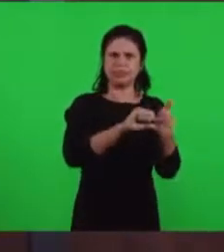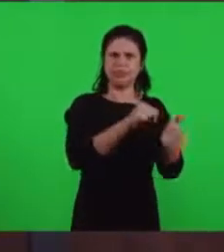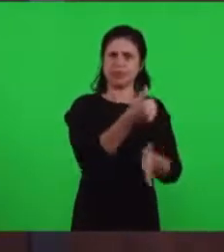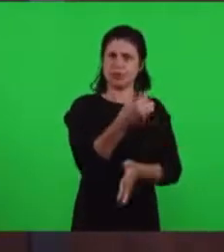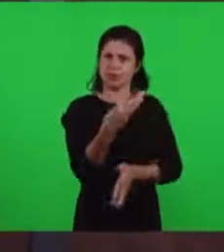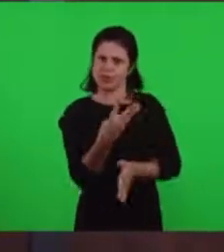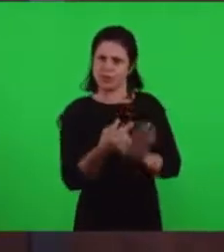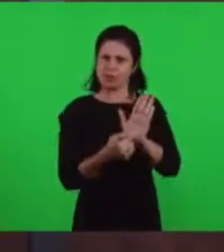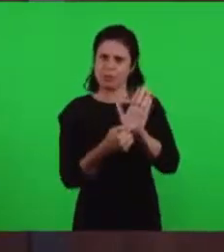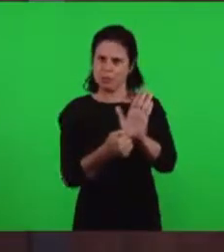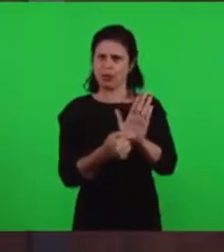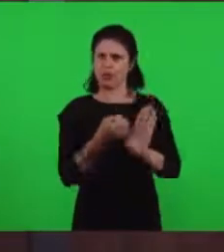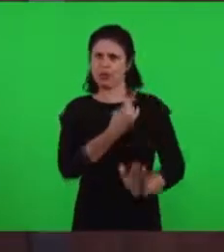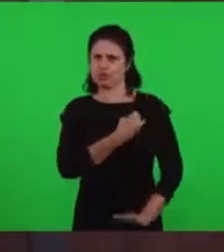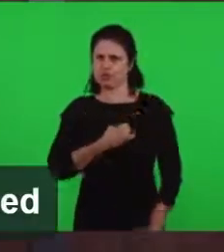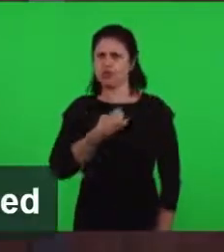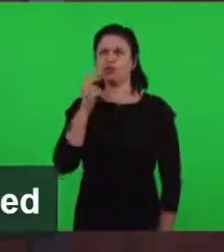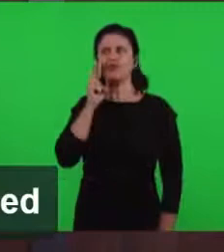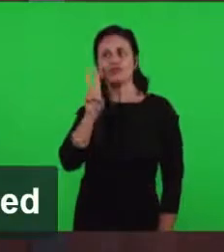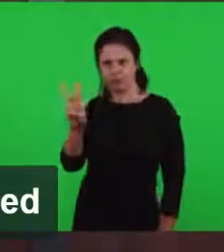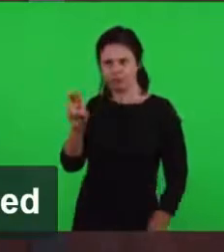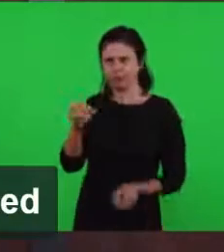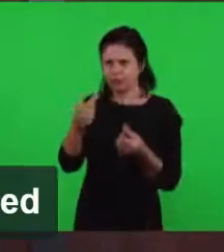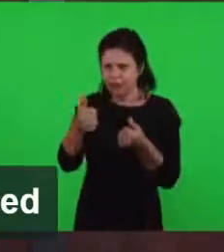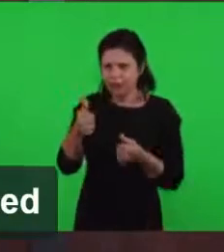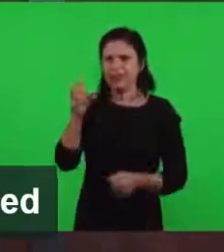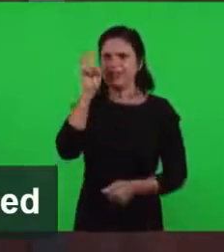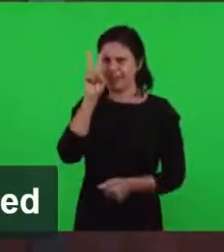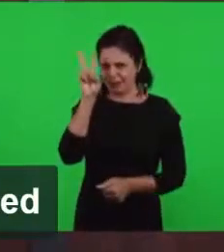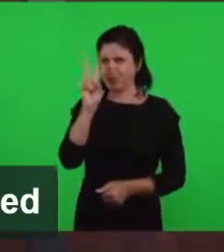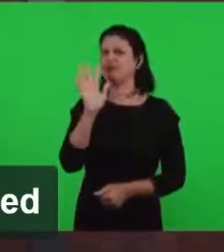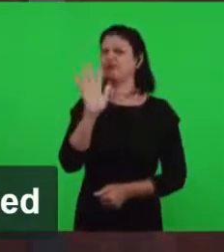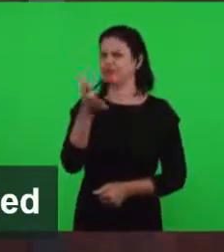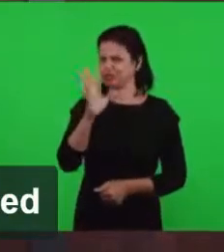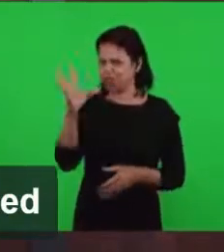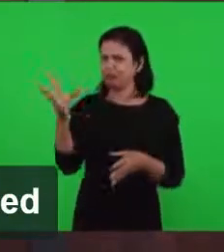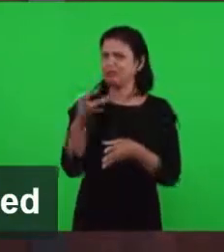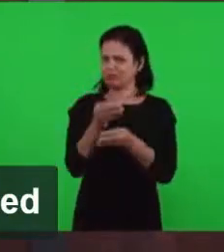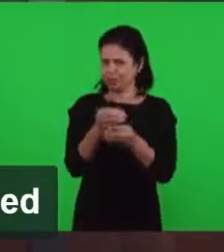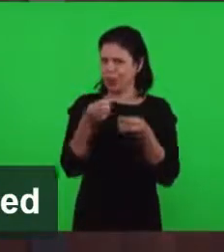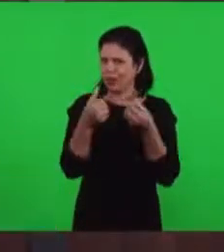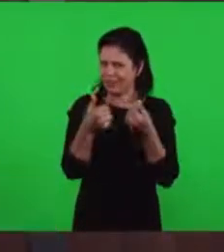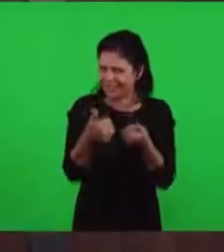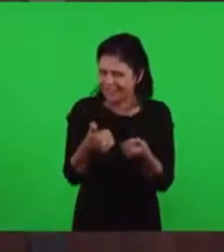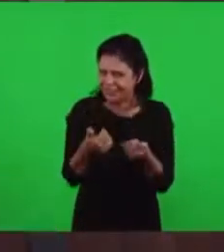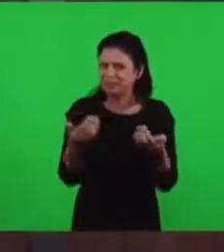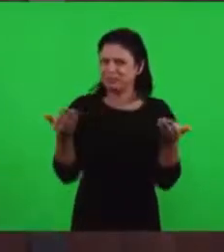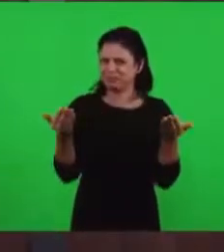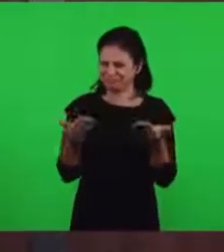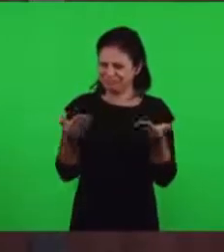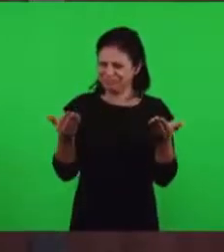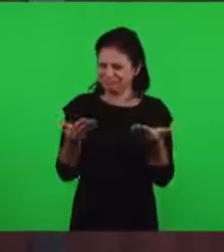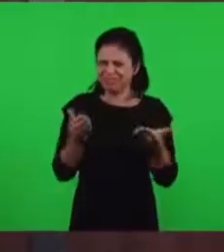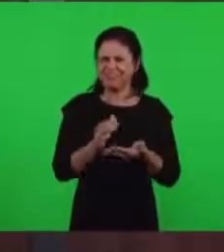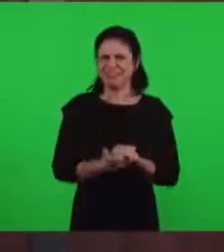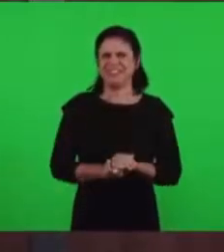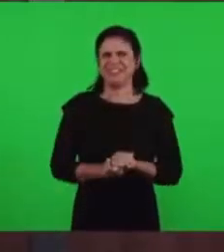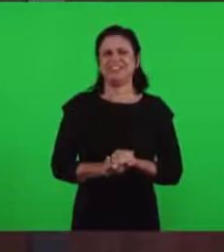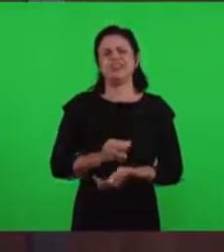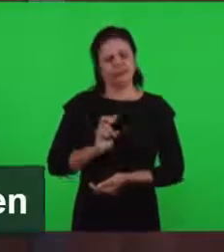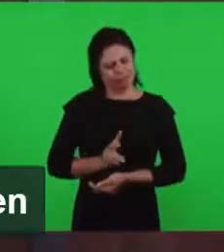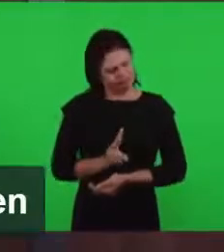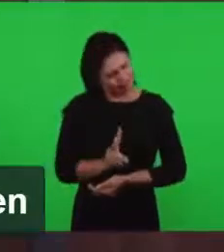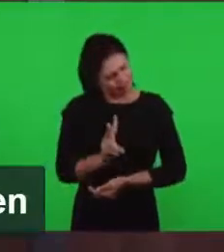joão viu então isso recapitulamos aqui para os irmãos em que ponto nós paramos na última escola bíblica para nós